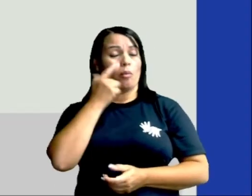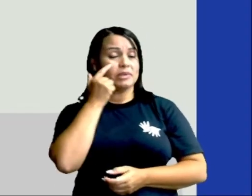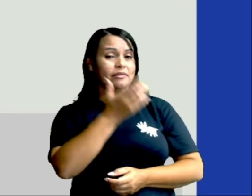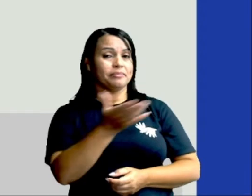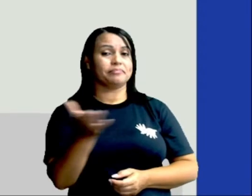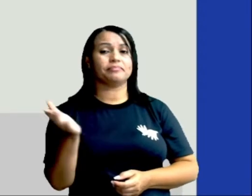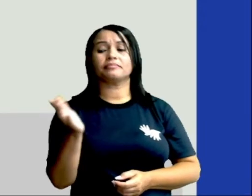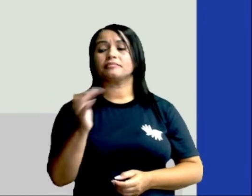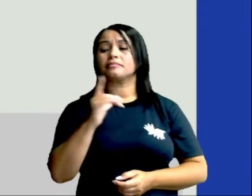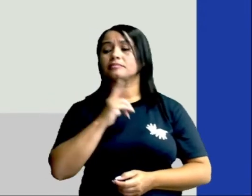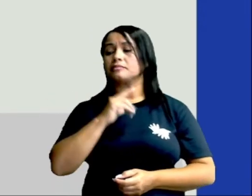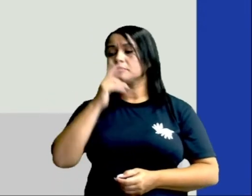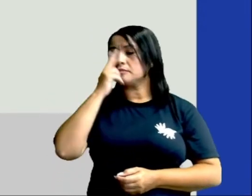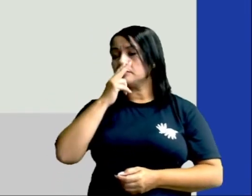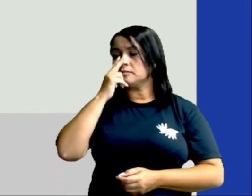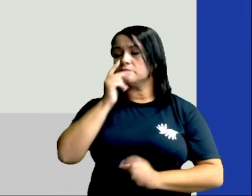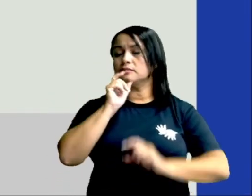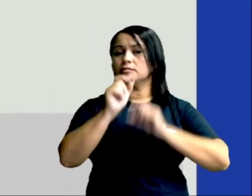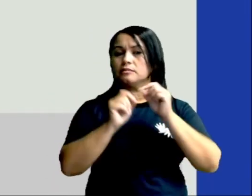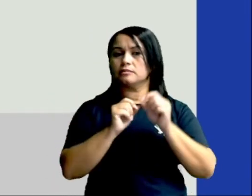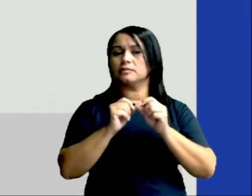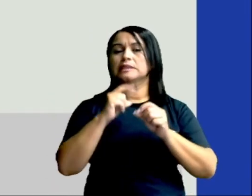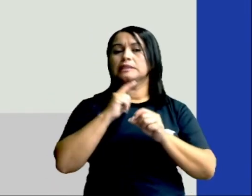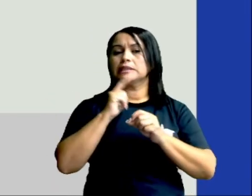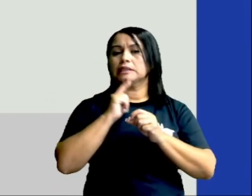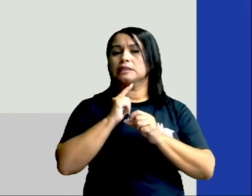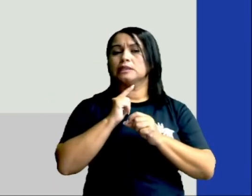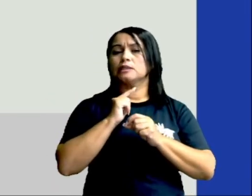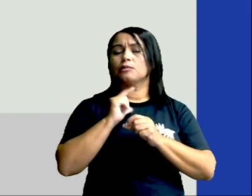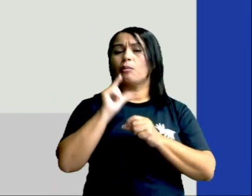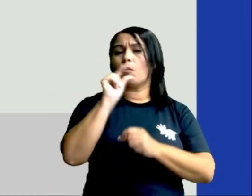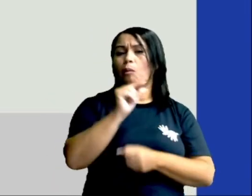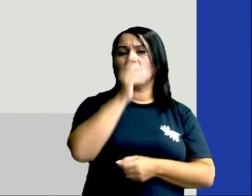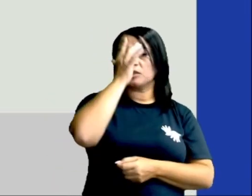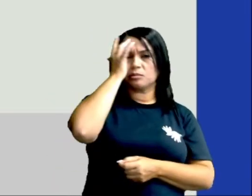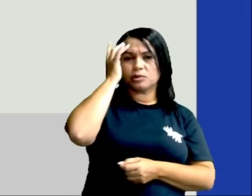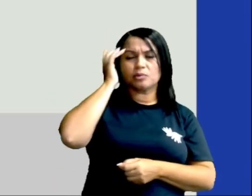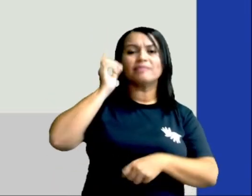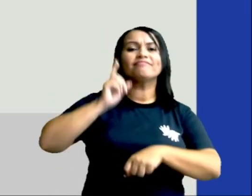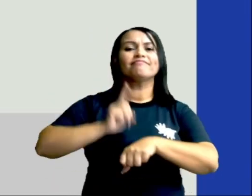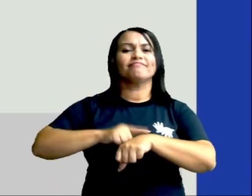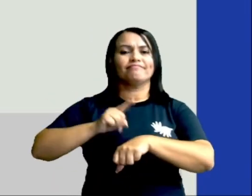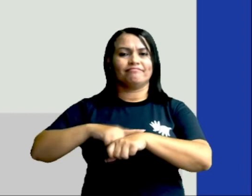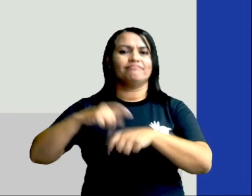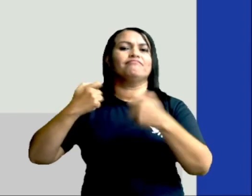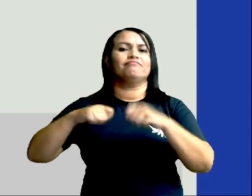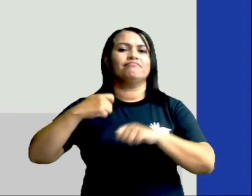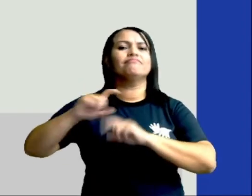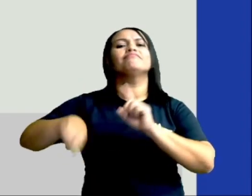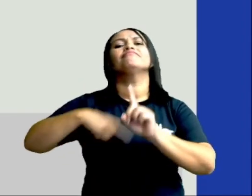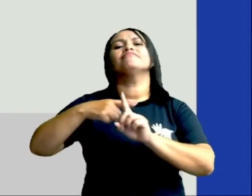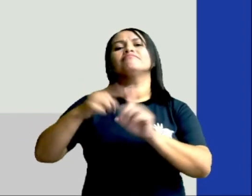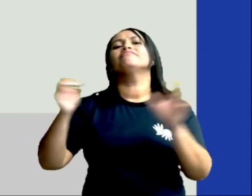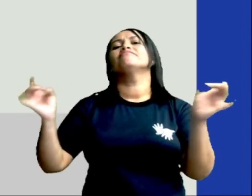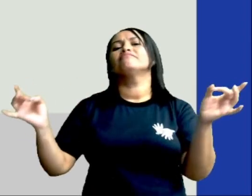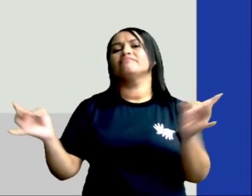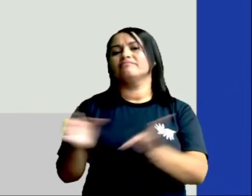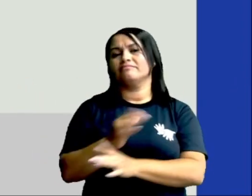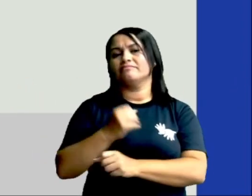temos o seguinte, ó. Da mesma forma, quanto menos operários tiverem, mais tempo vai ser preciso para terminar